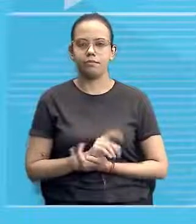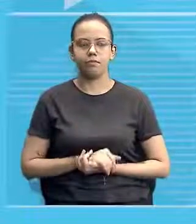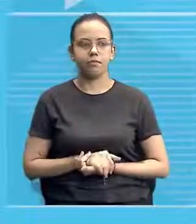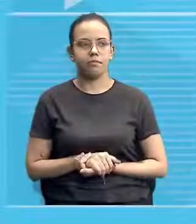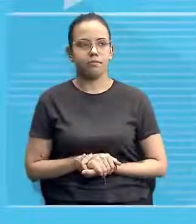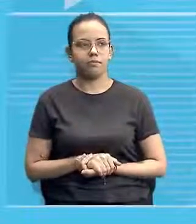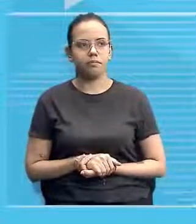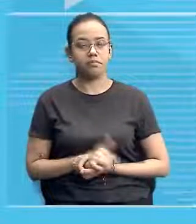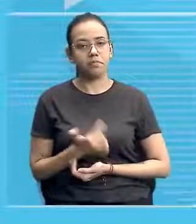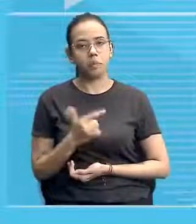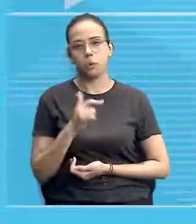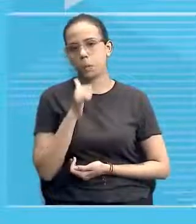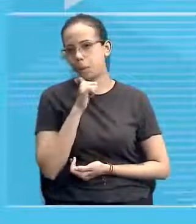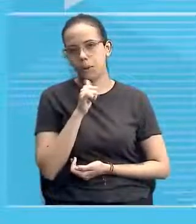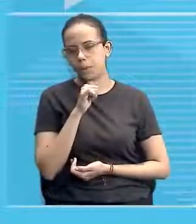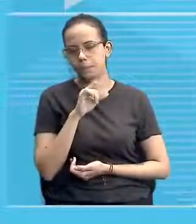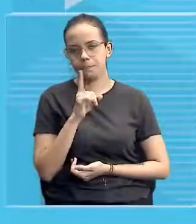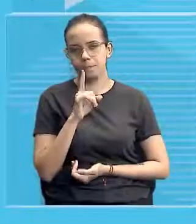Não tinha mulher.